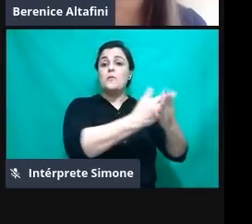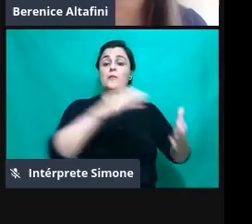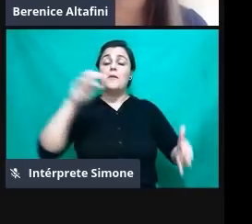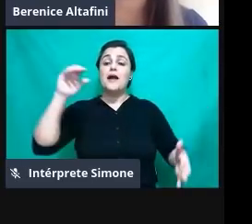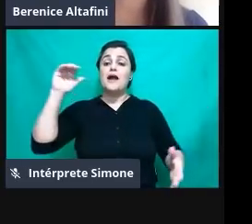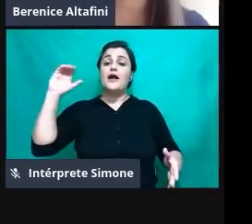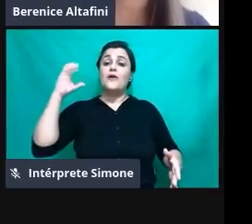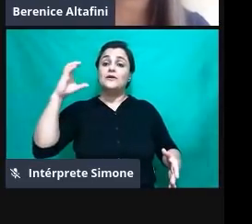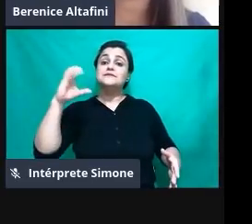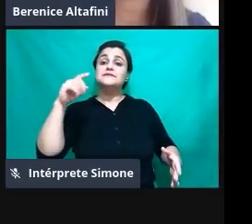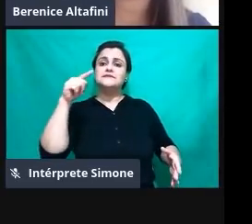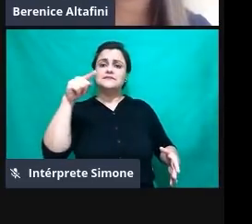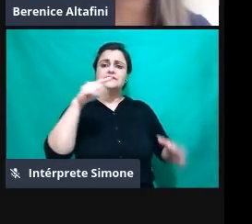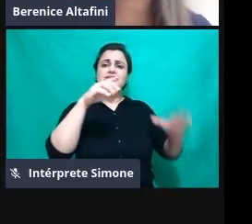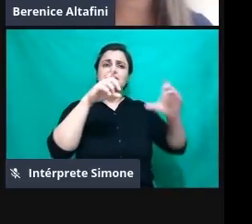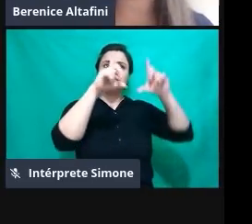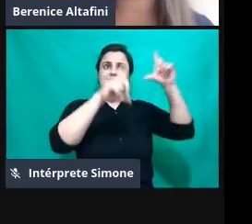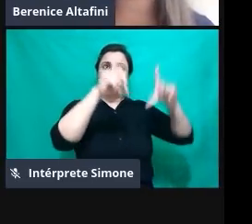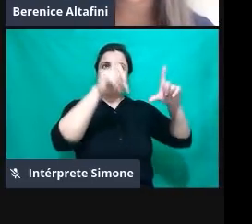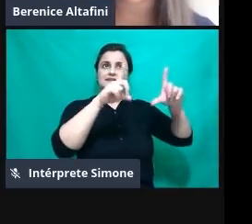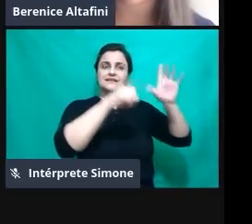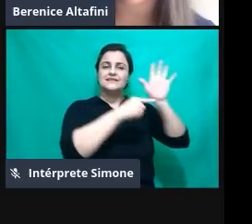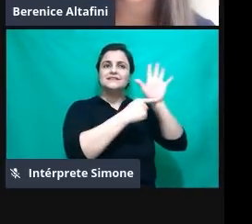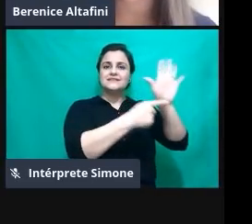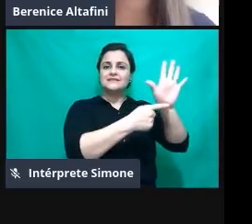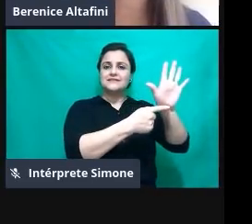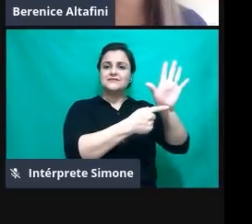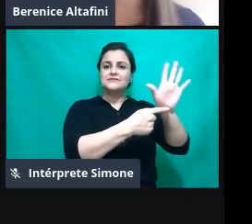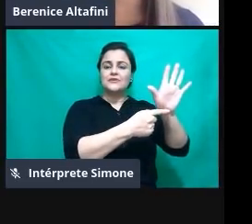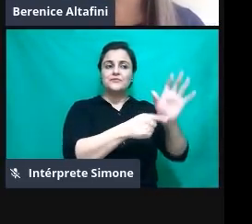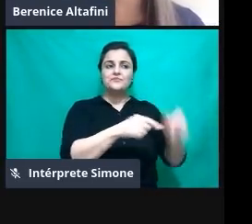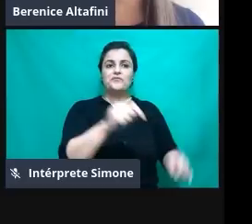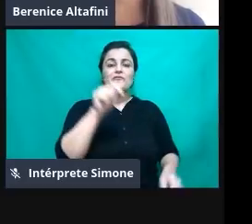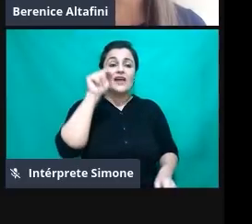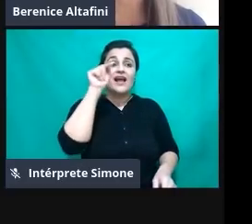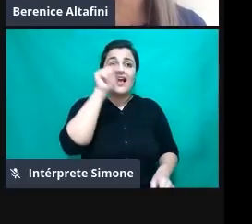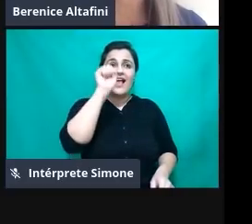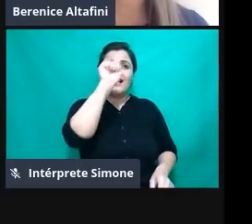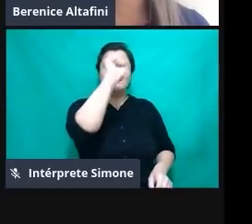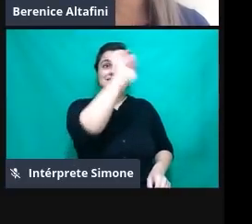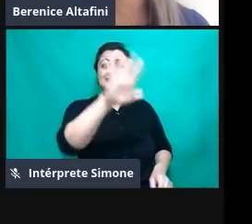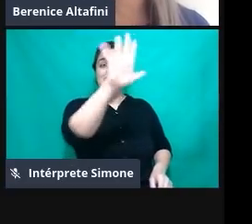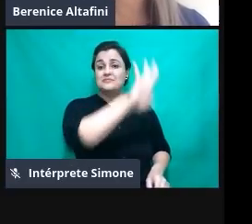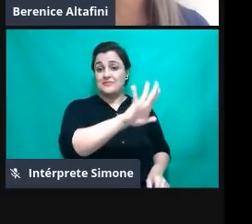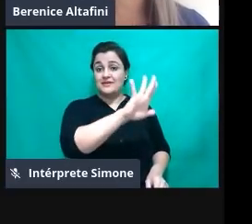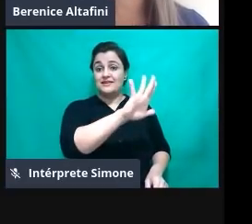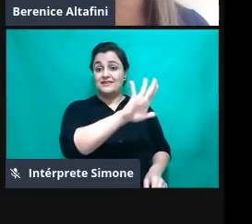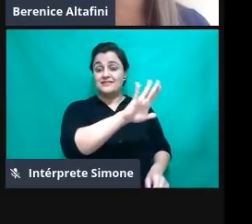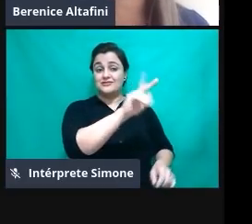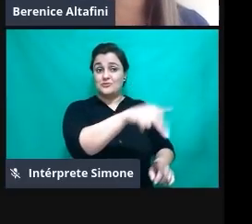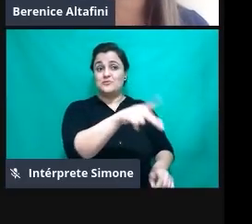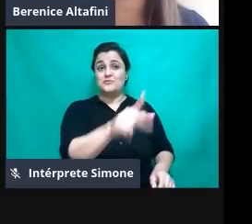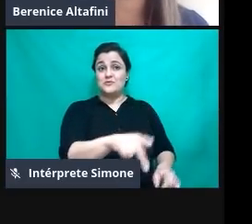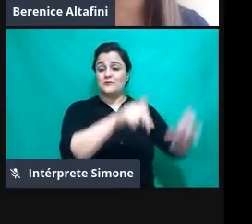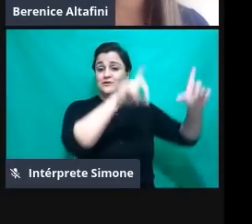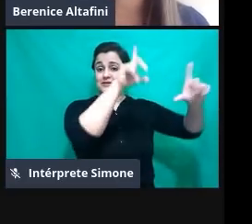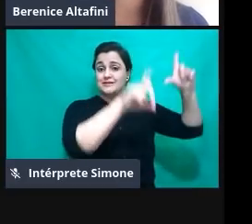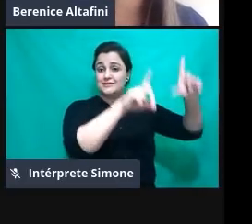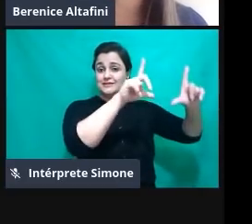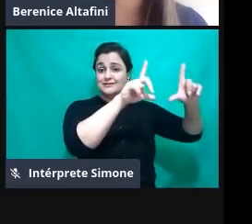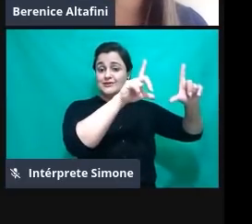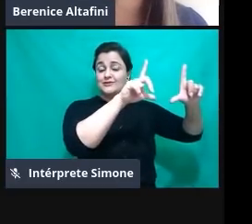pegamos, né, essa imagem que representa todos aqueles professores que estão se dedicando, estão mesmo com uma